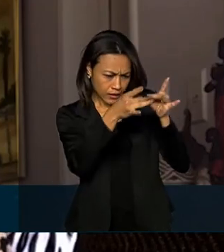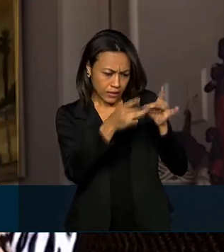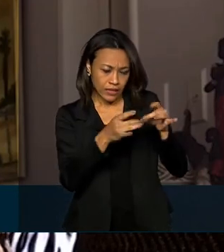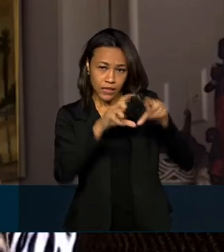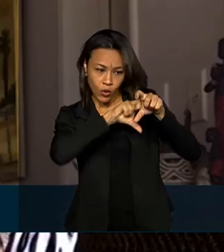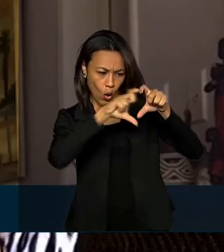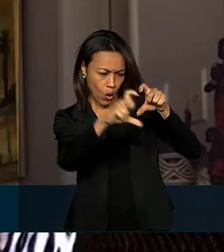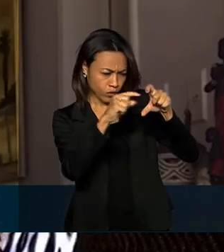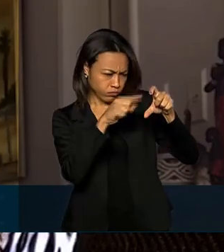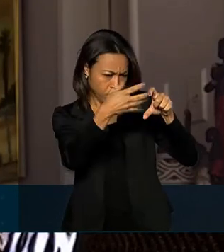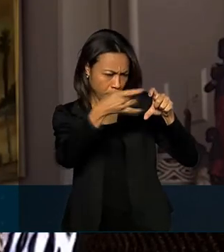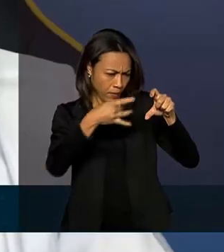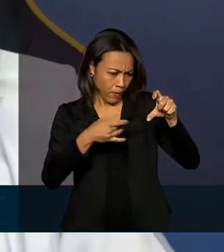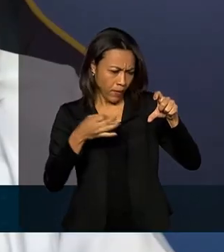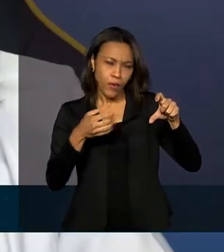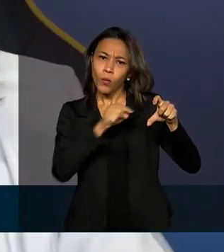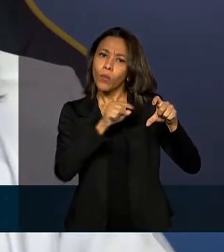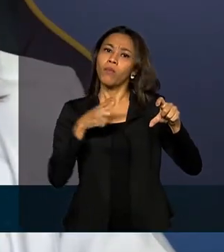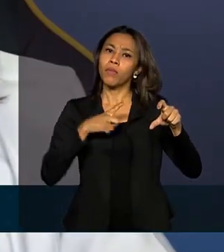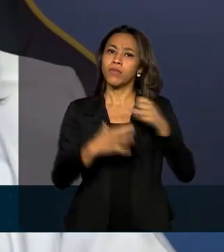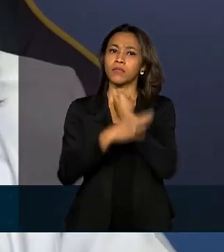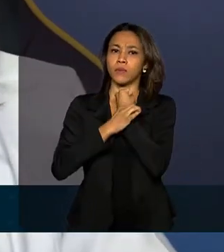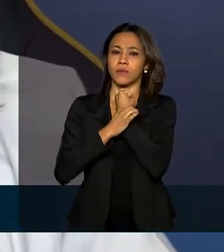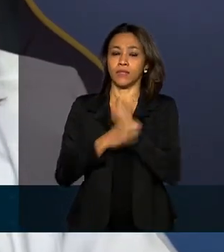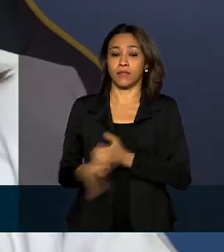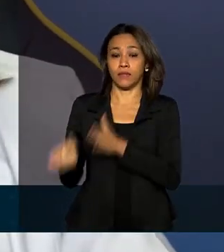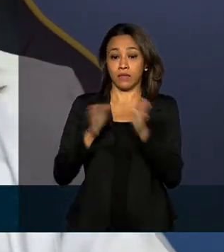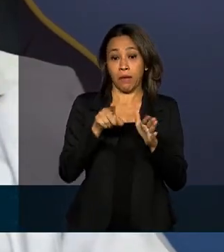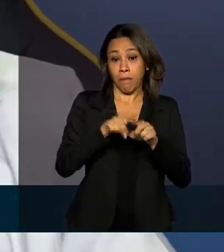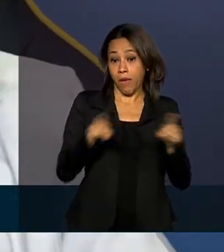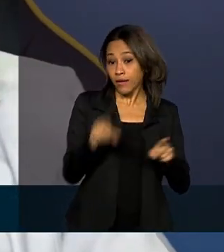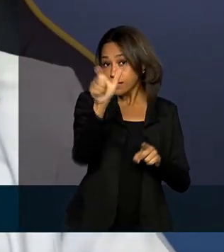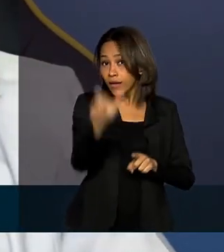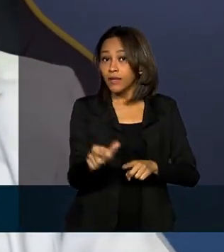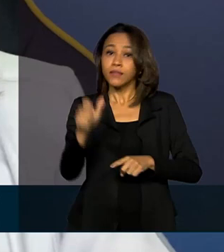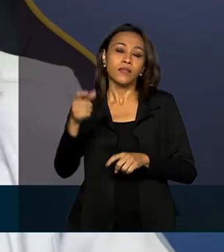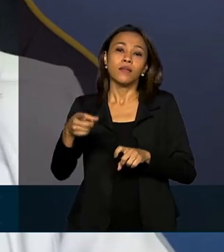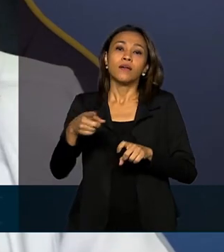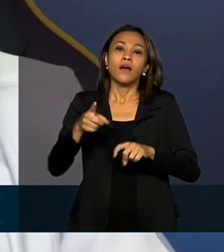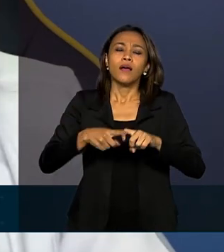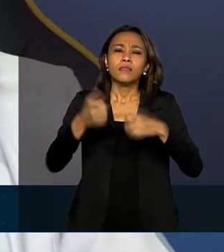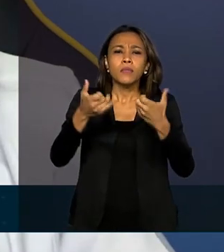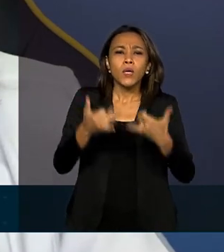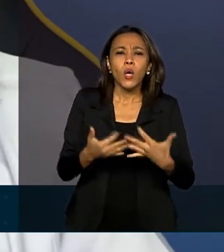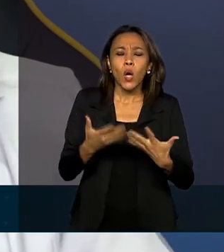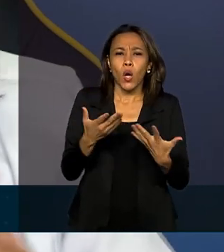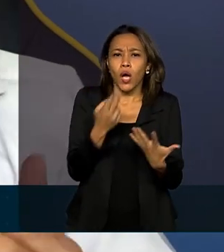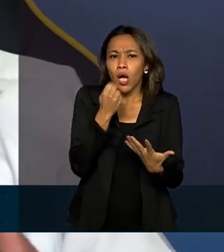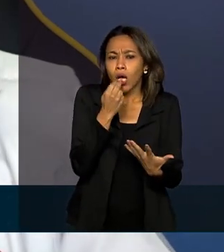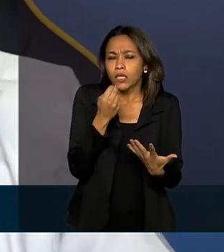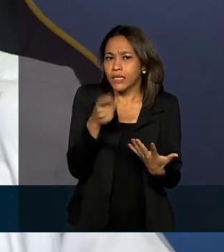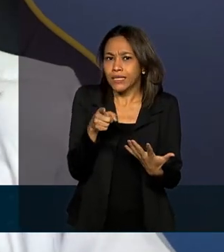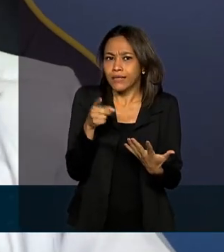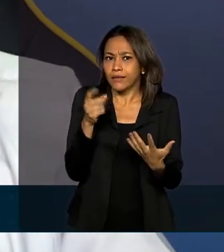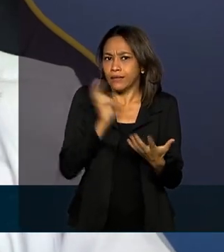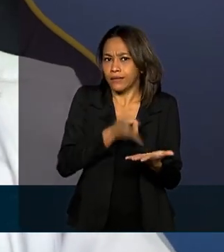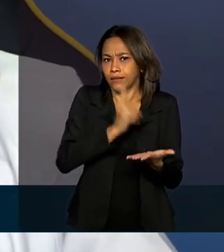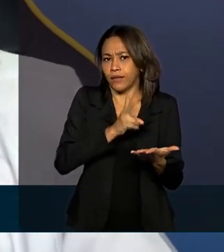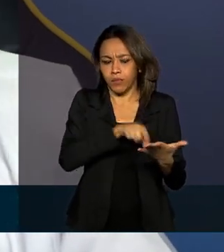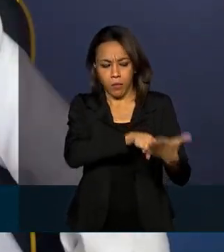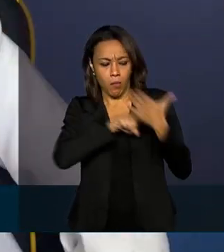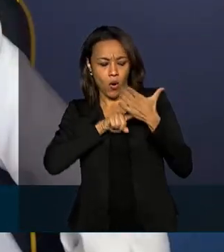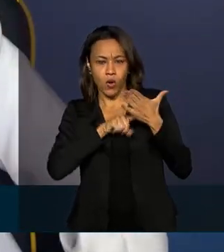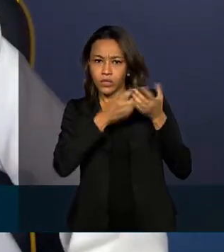preciso para me dar segurança. Mas esta nutricionista explica que os ingredientes nem sempre aparecem com destaque na